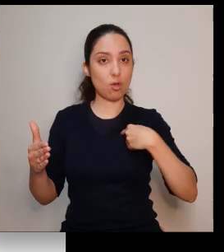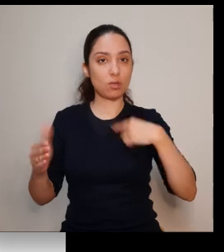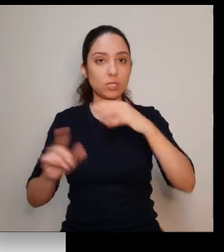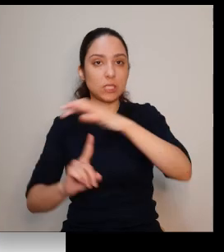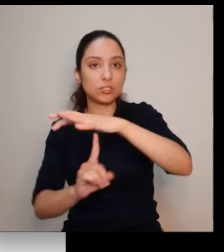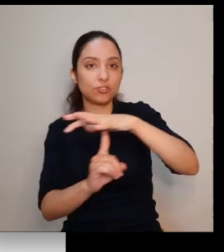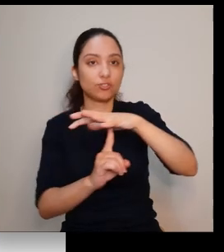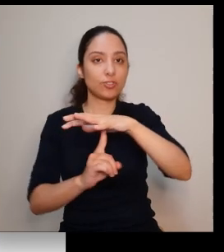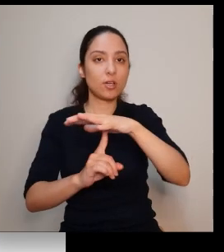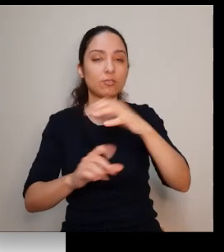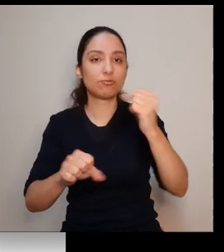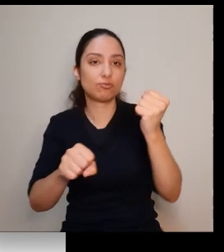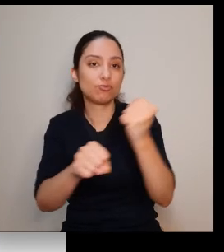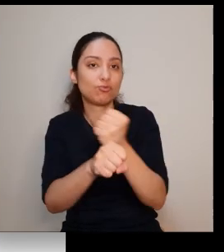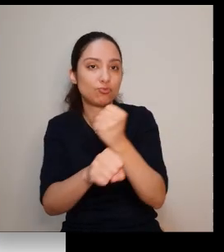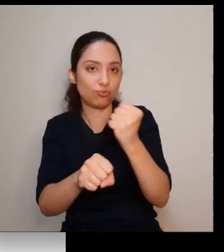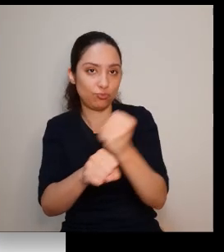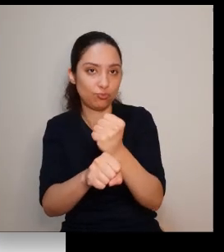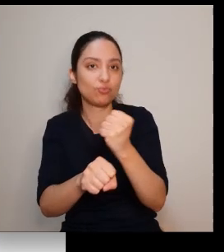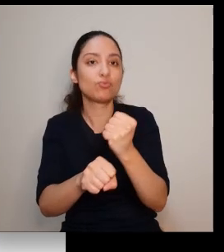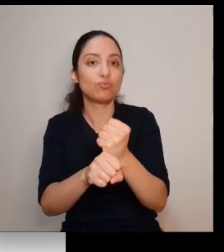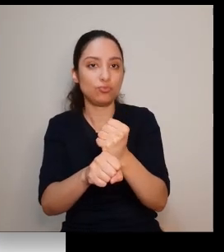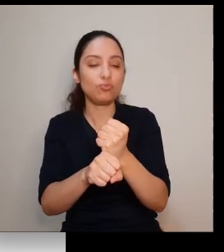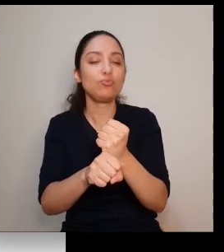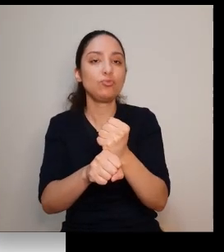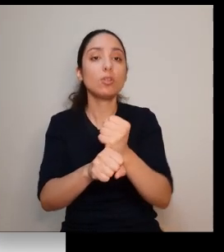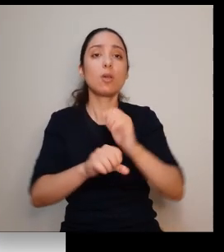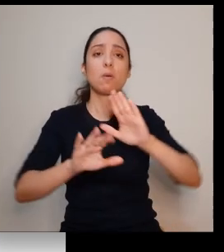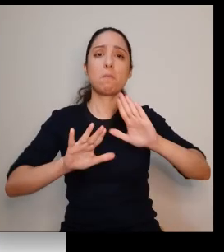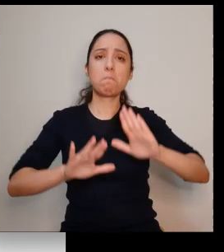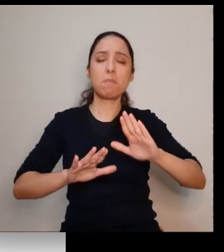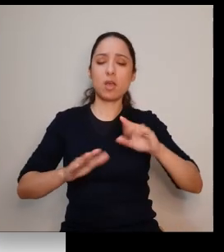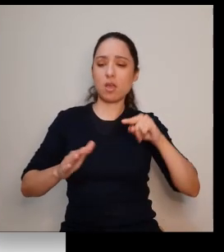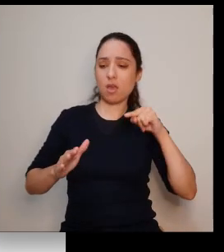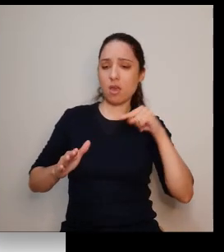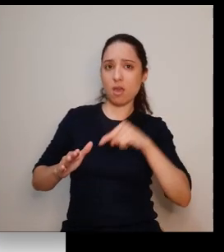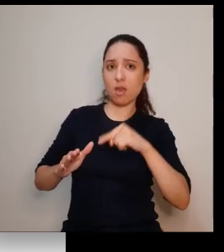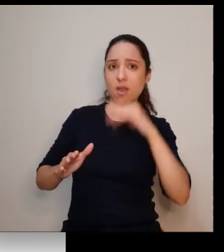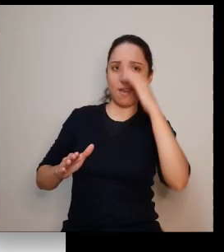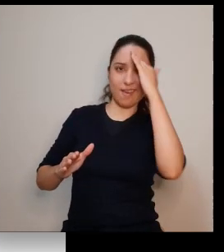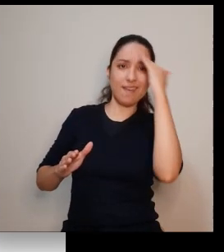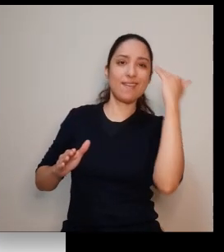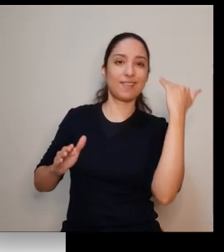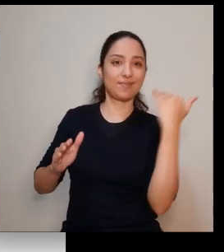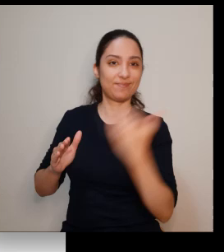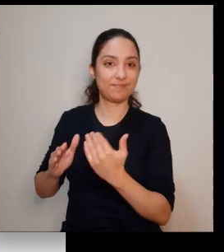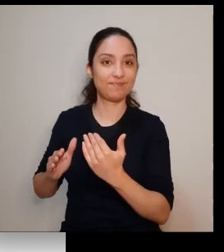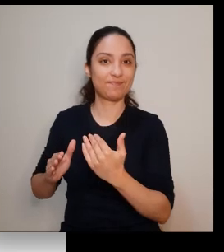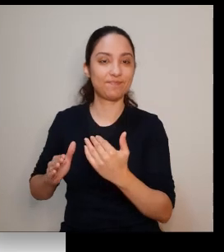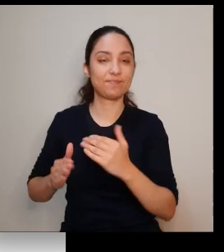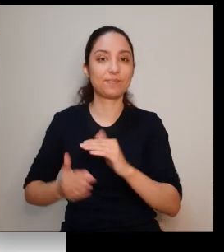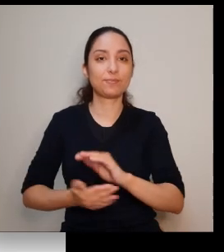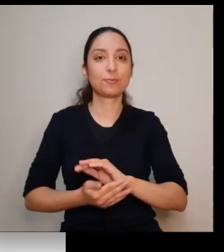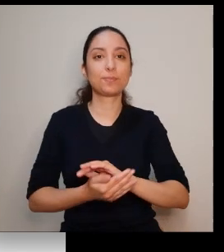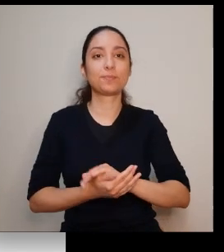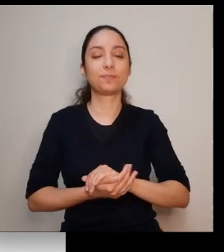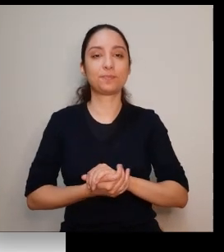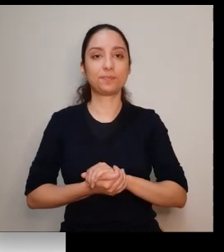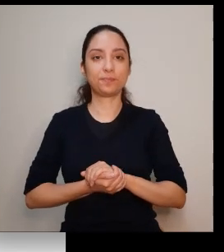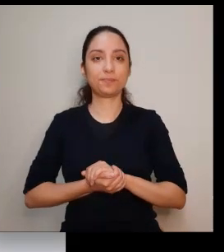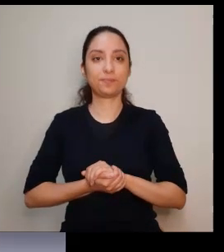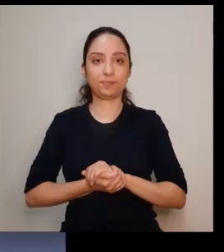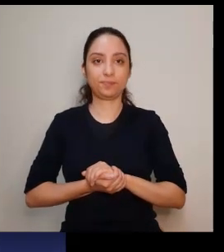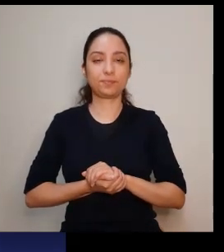e árvores, sem que sejam necessários mais recursos financeiros do que aqueles que já haviam sido previstos no orçamento